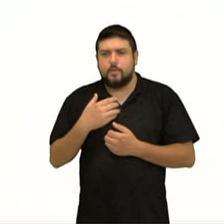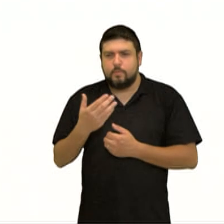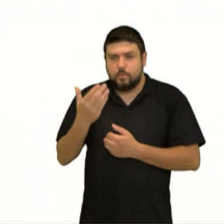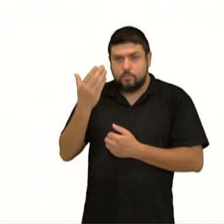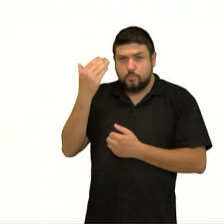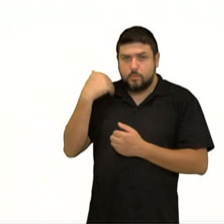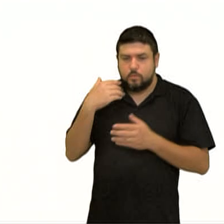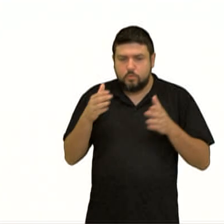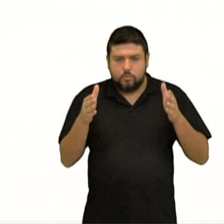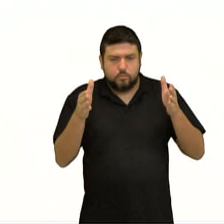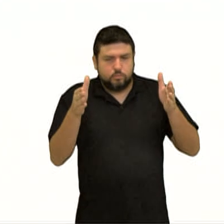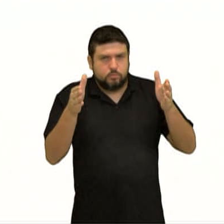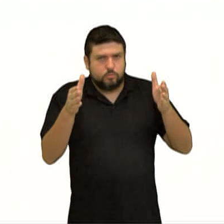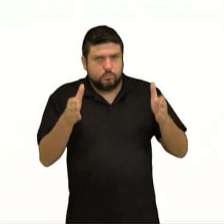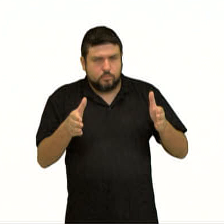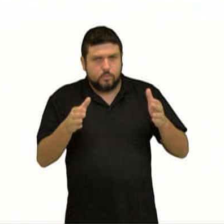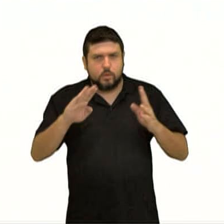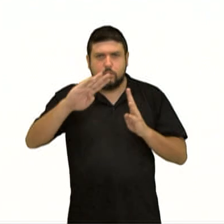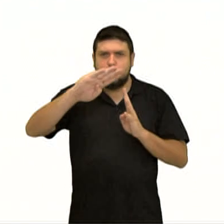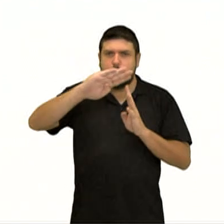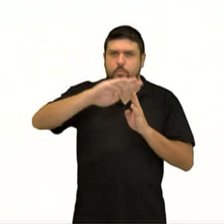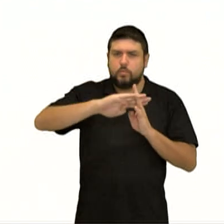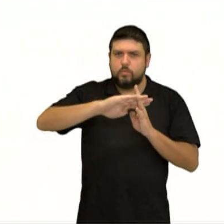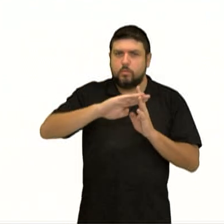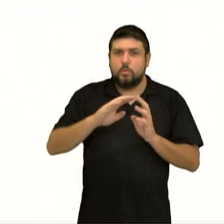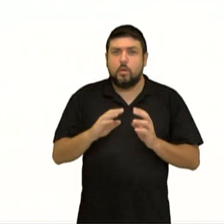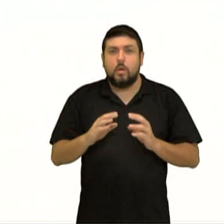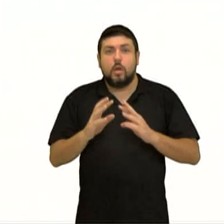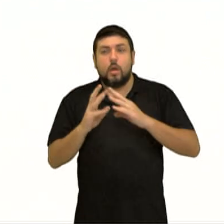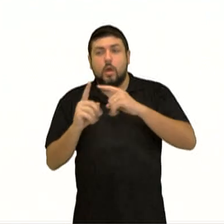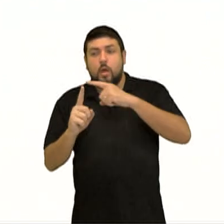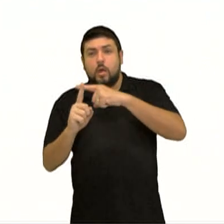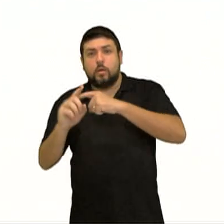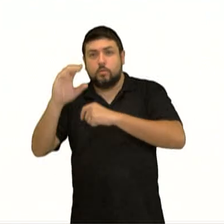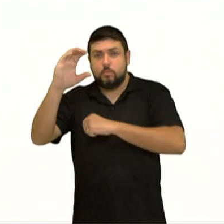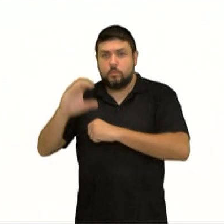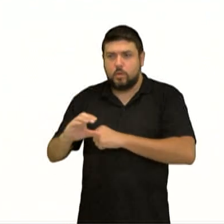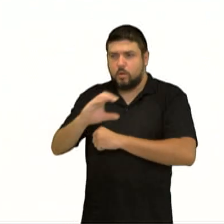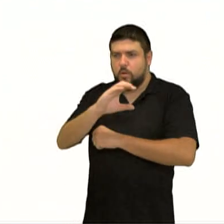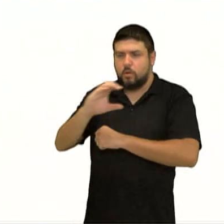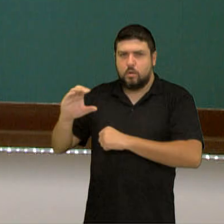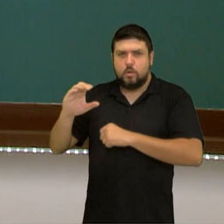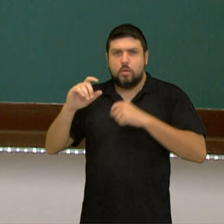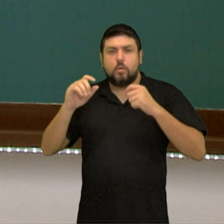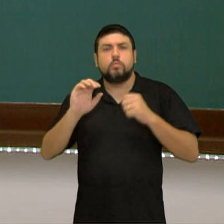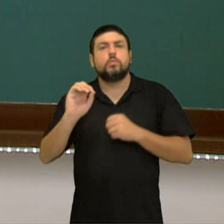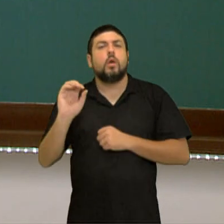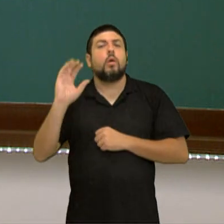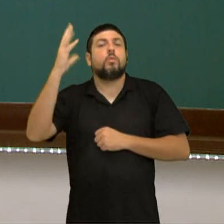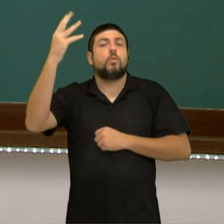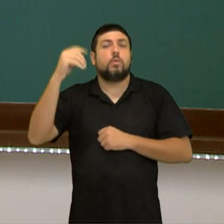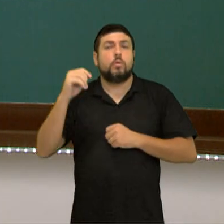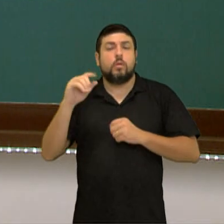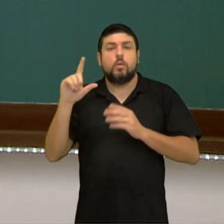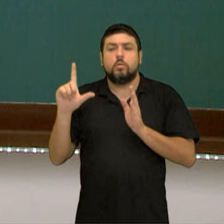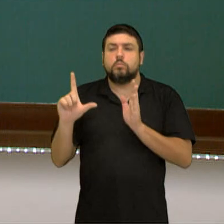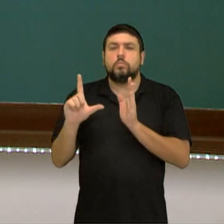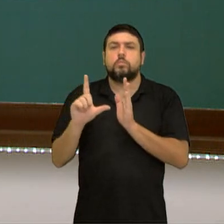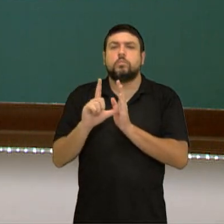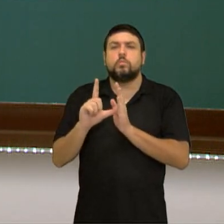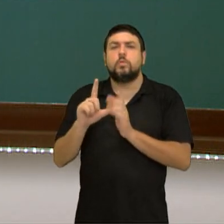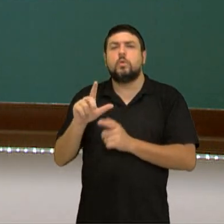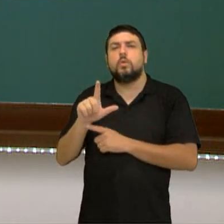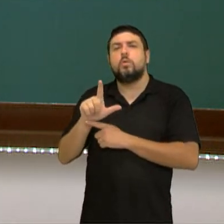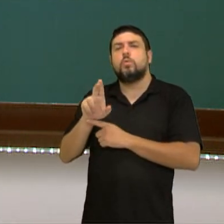do barroco, tá? A igreja católica estava sendo questionada por um de seus monges, o Martinho Lutero, reforma protestante,